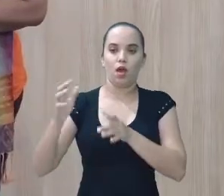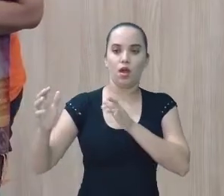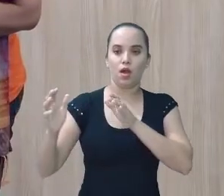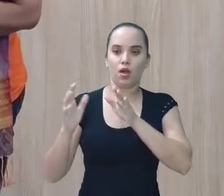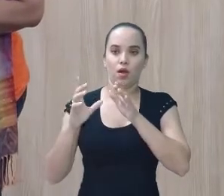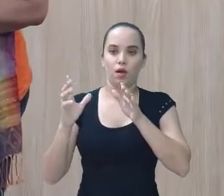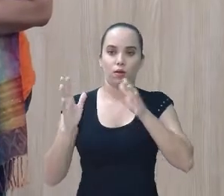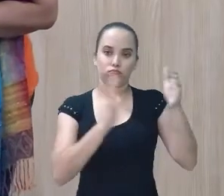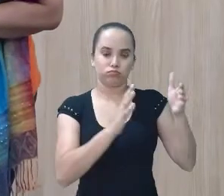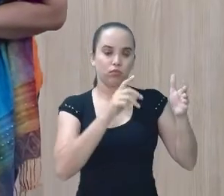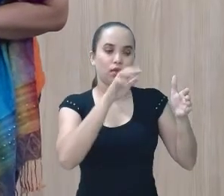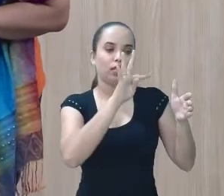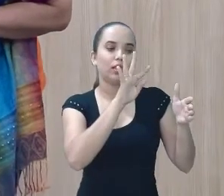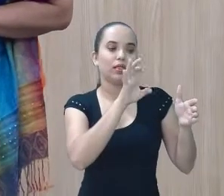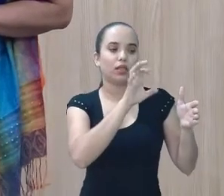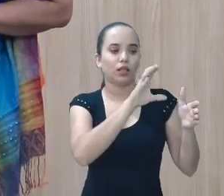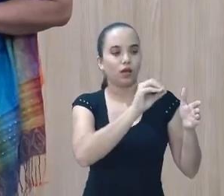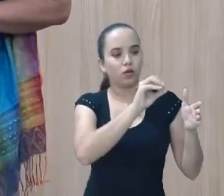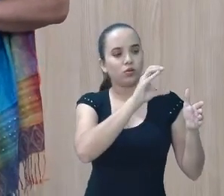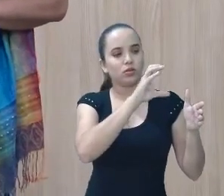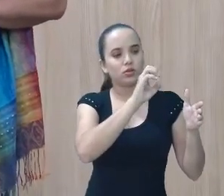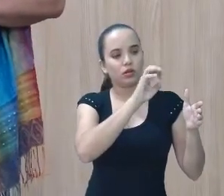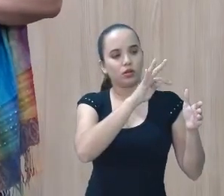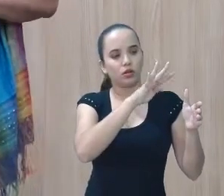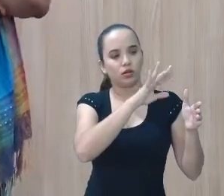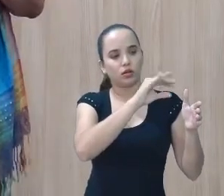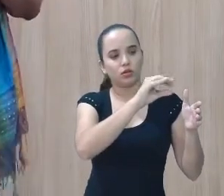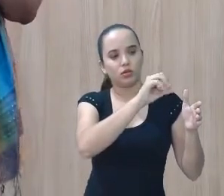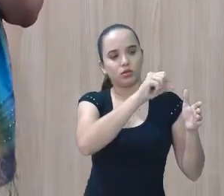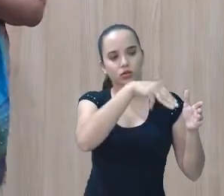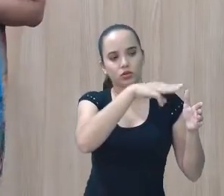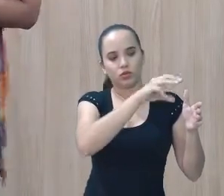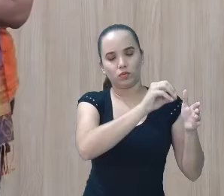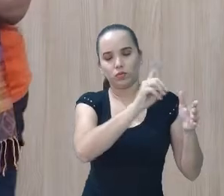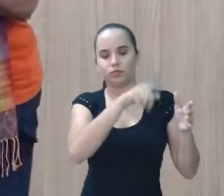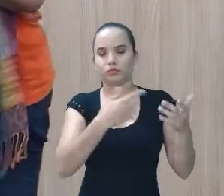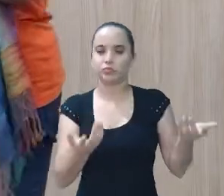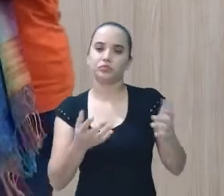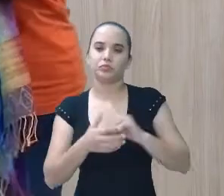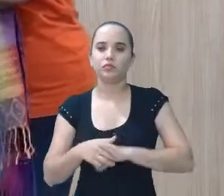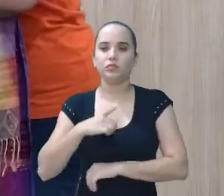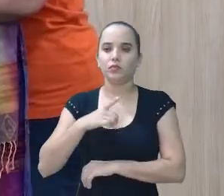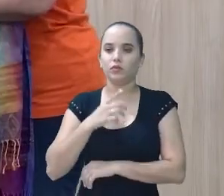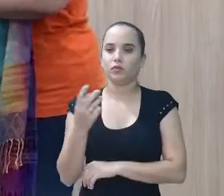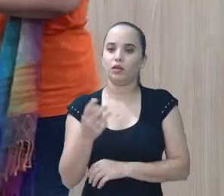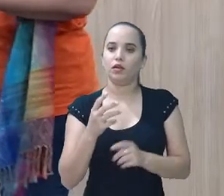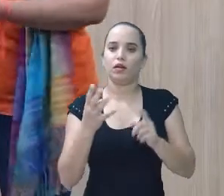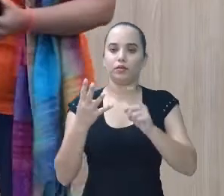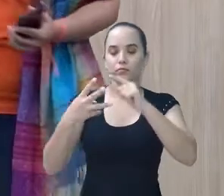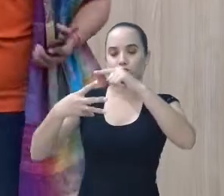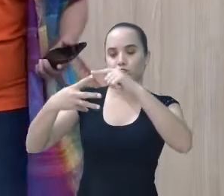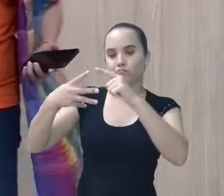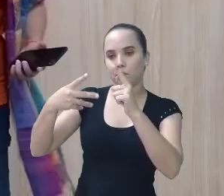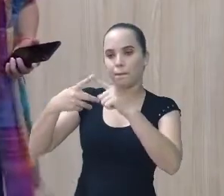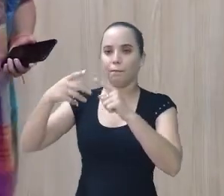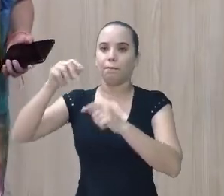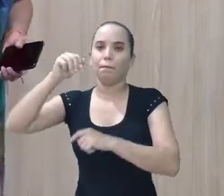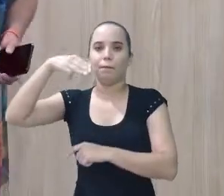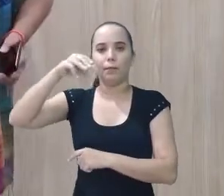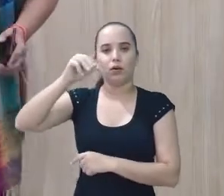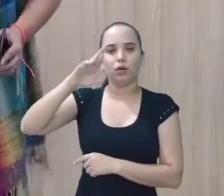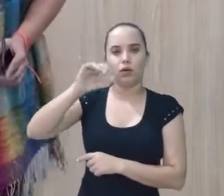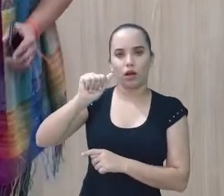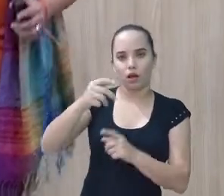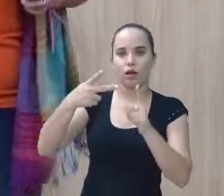ok? Temas explorados, né? A moral, a filosofia, a